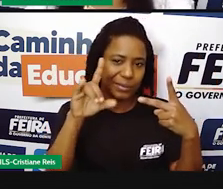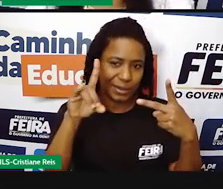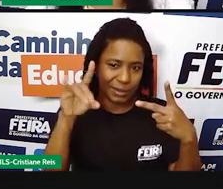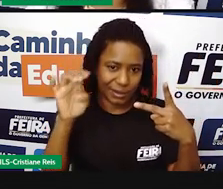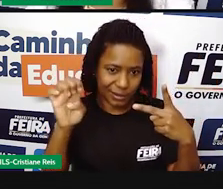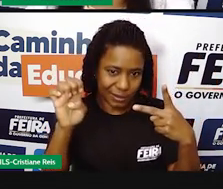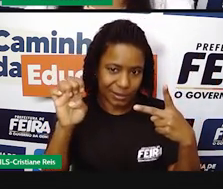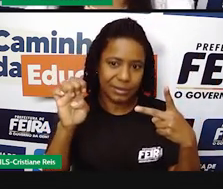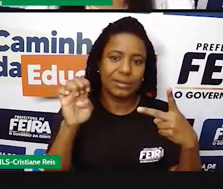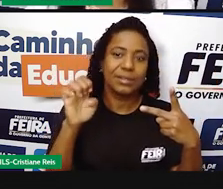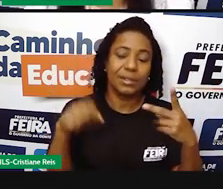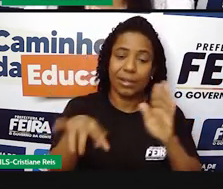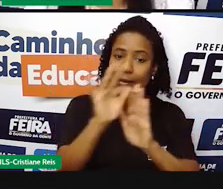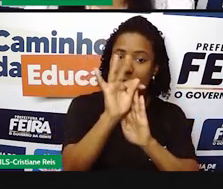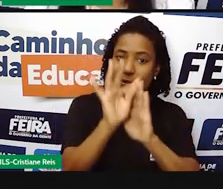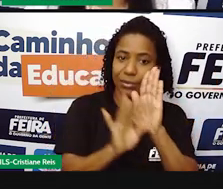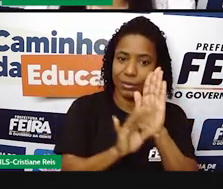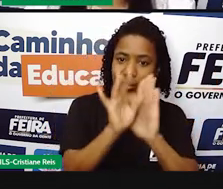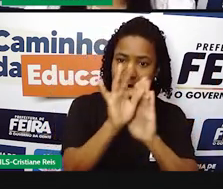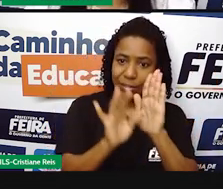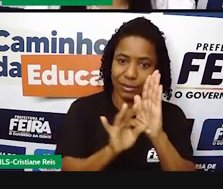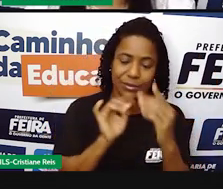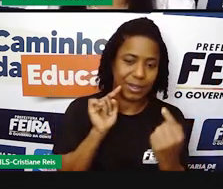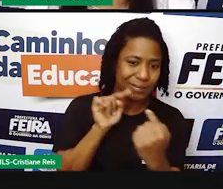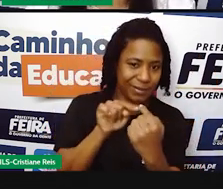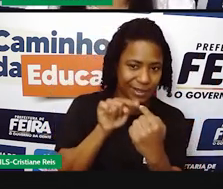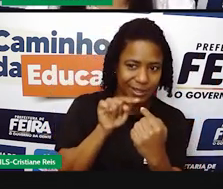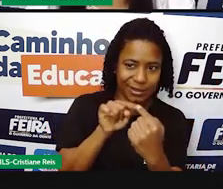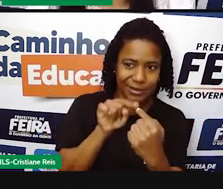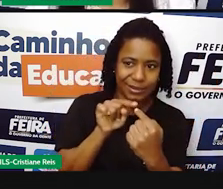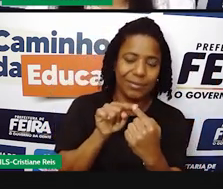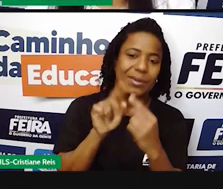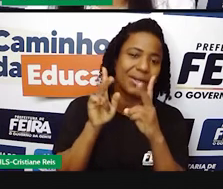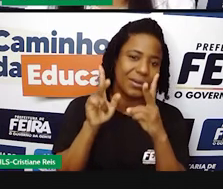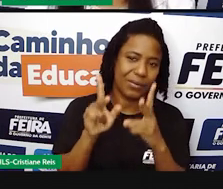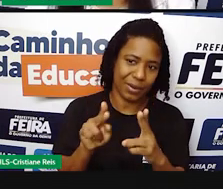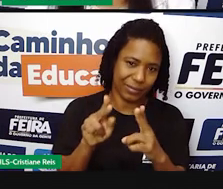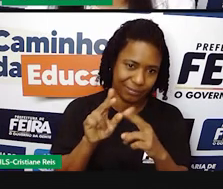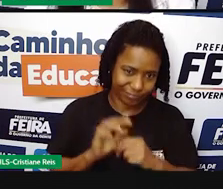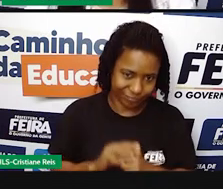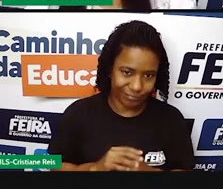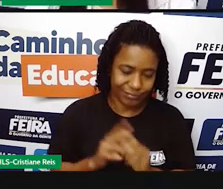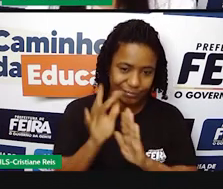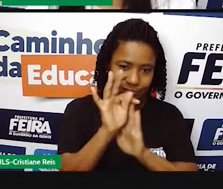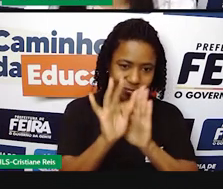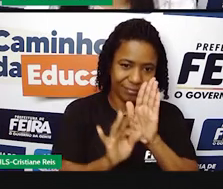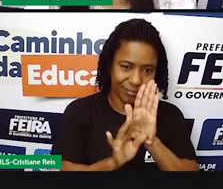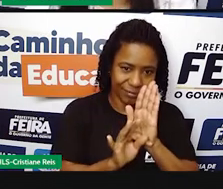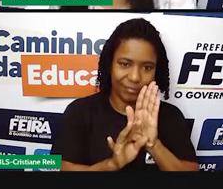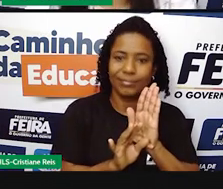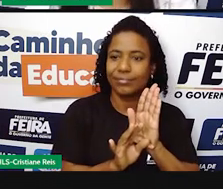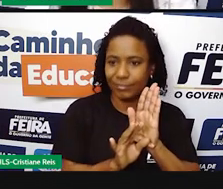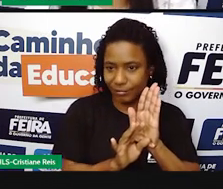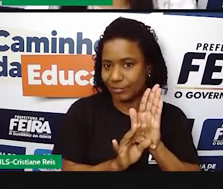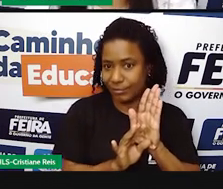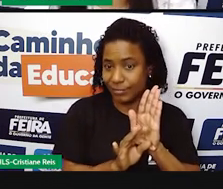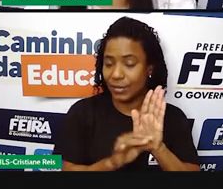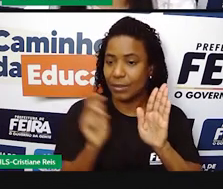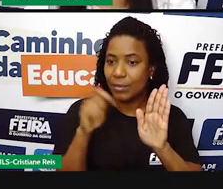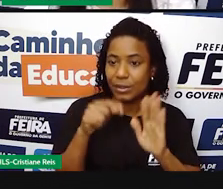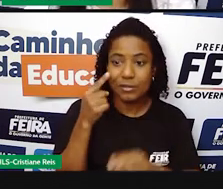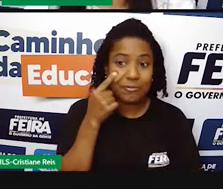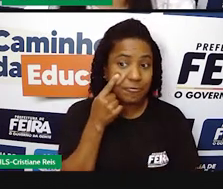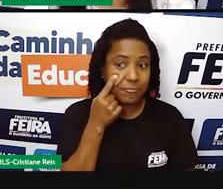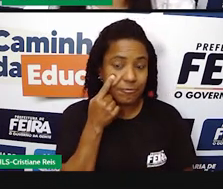o corpo do texto correspondendo ao restante aí, né, do texto. A gente ainda pode observar a presença